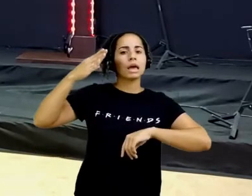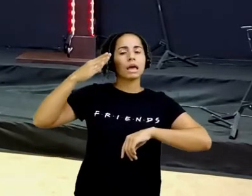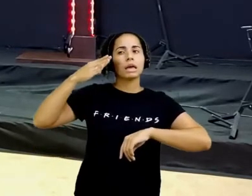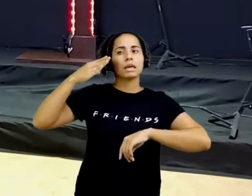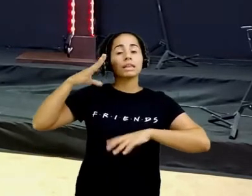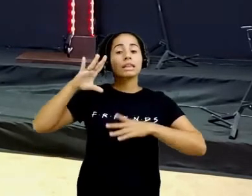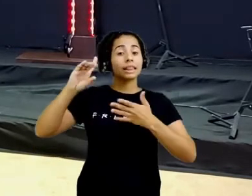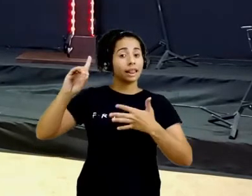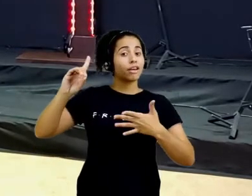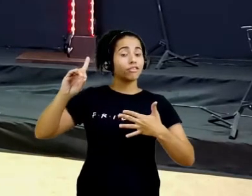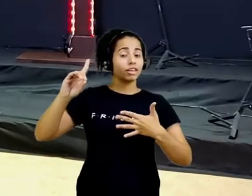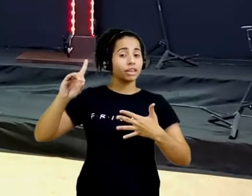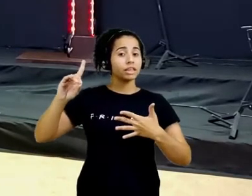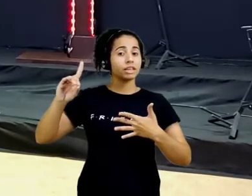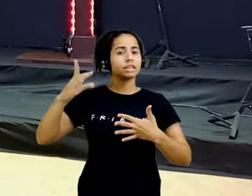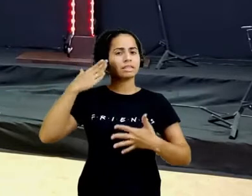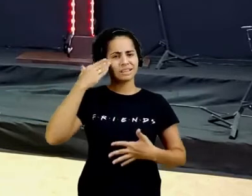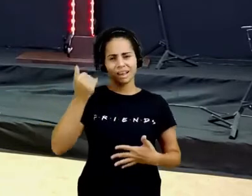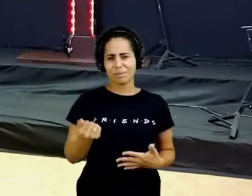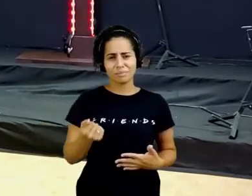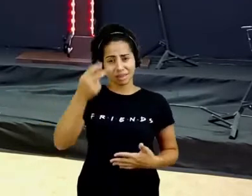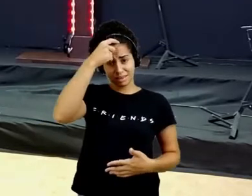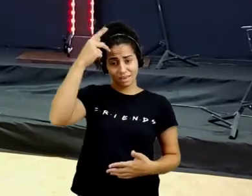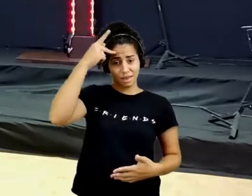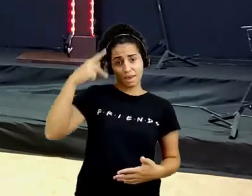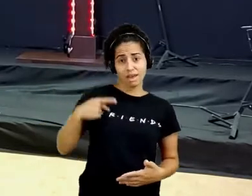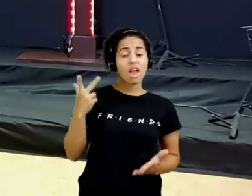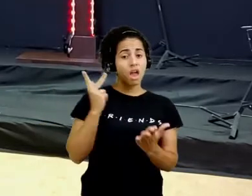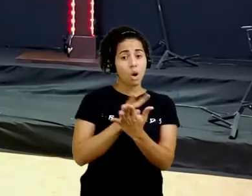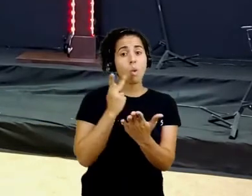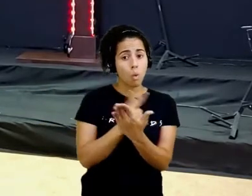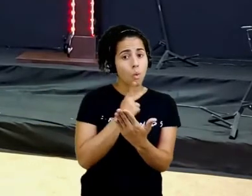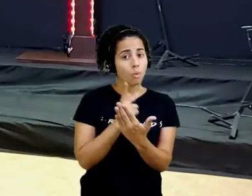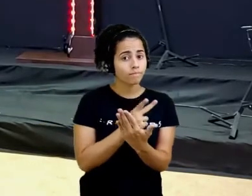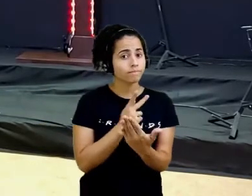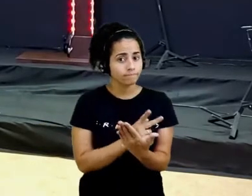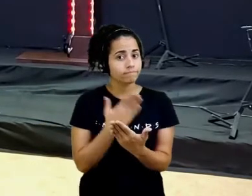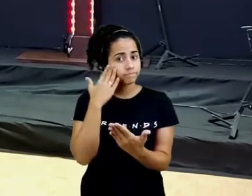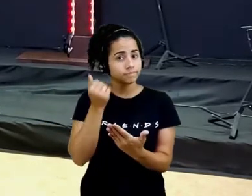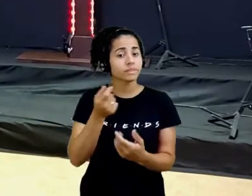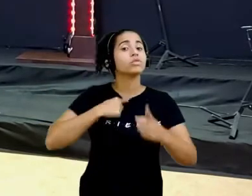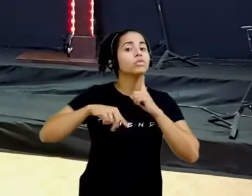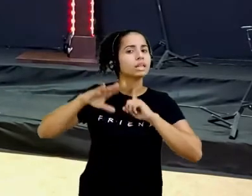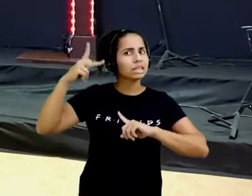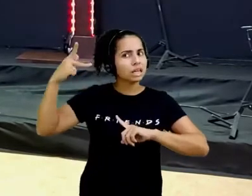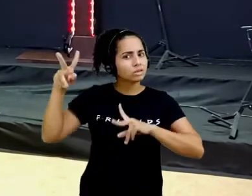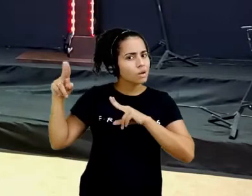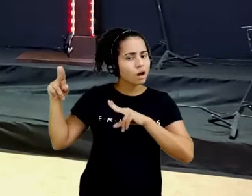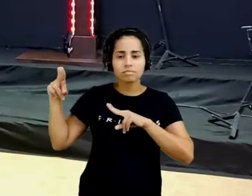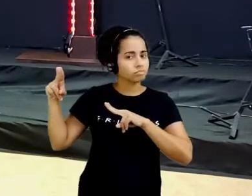que fez as coisas erradas, de que não procedeu segundo a vontade de